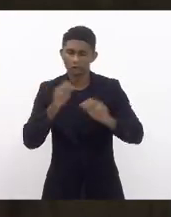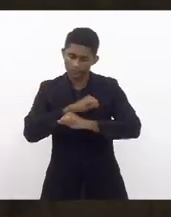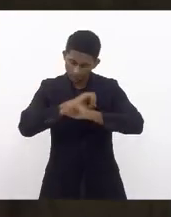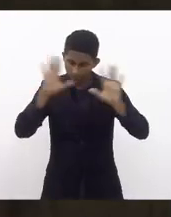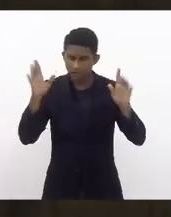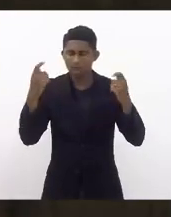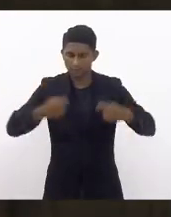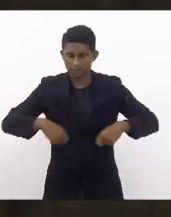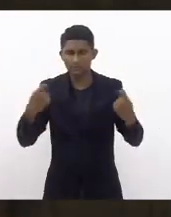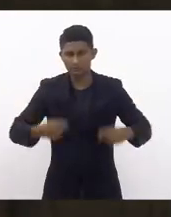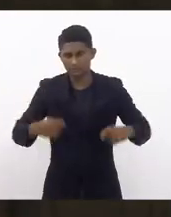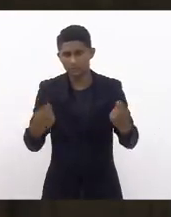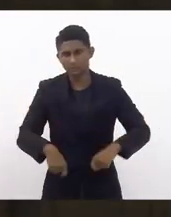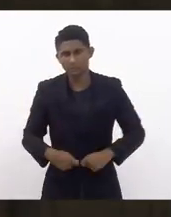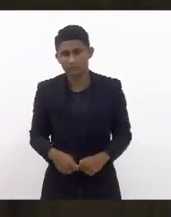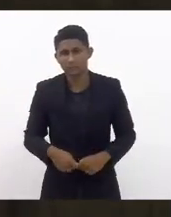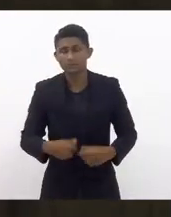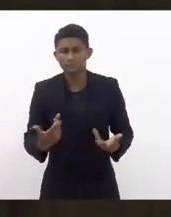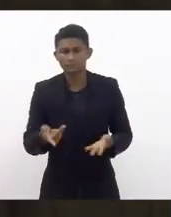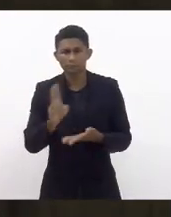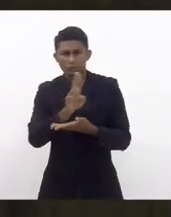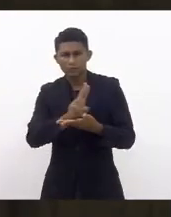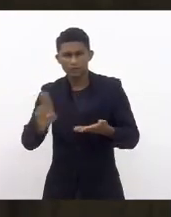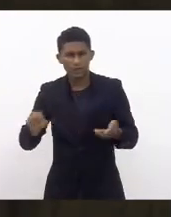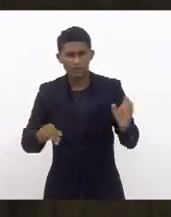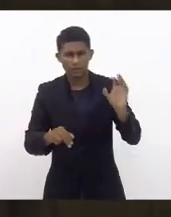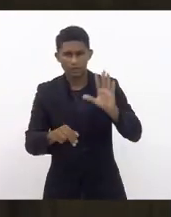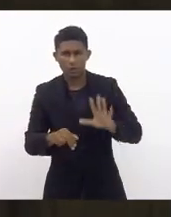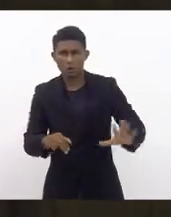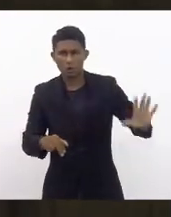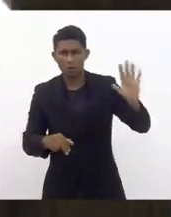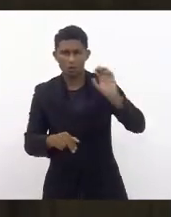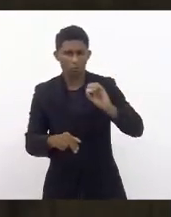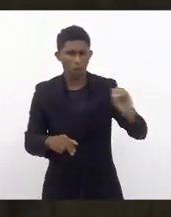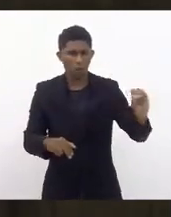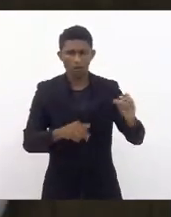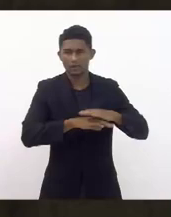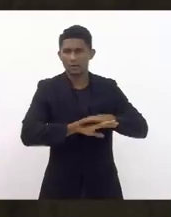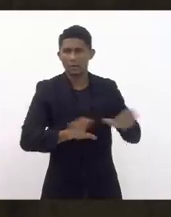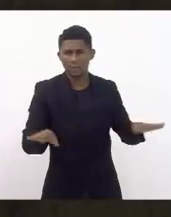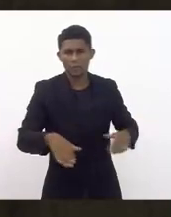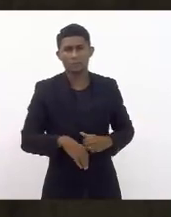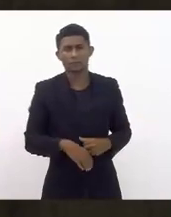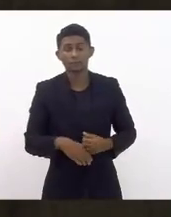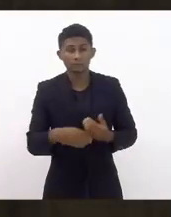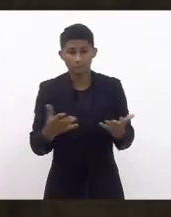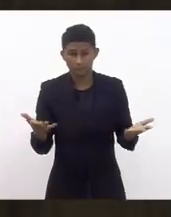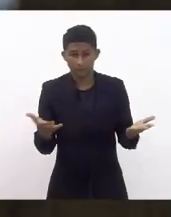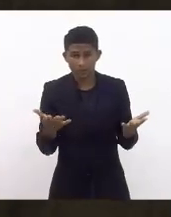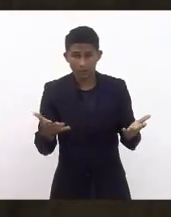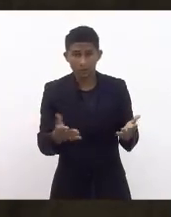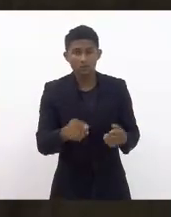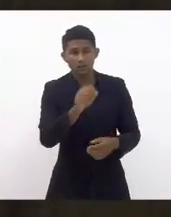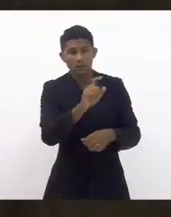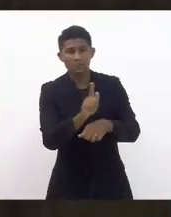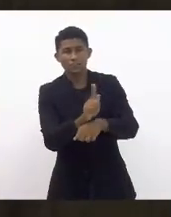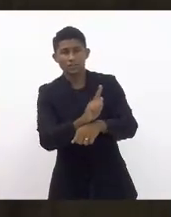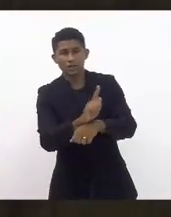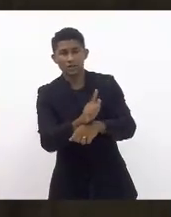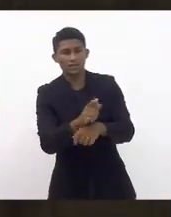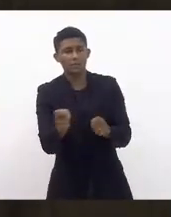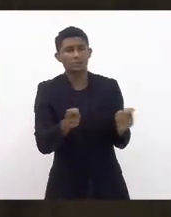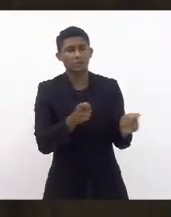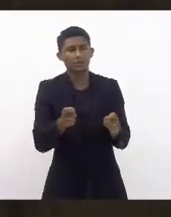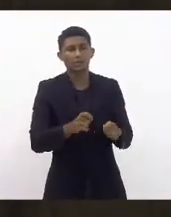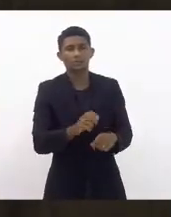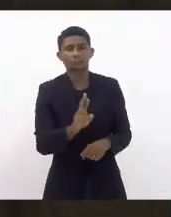as claras. A Universidade da Zona Oeste deixa de existir, passa a ser gerida, administrada pela